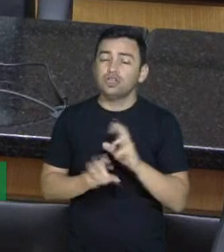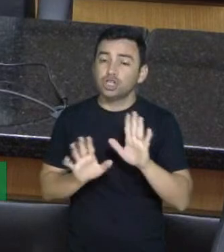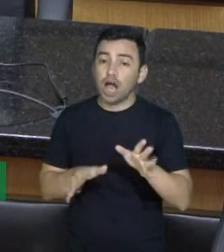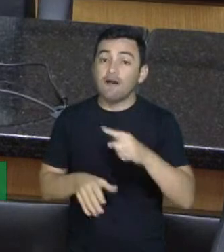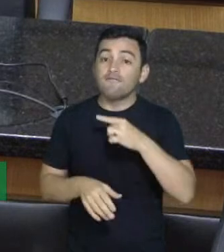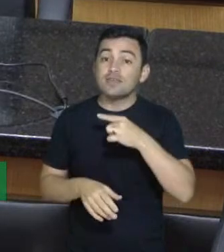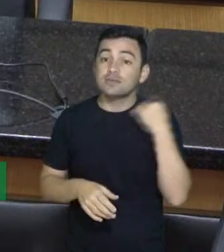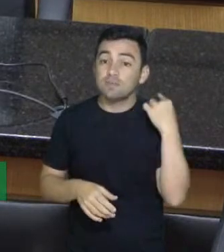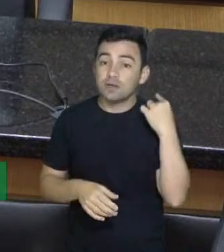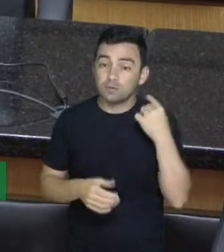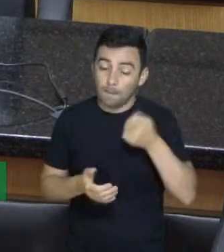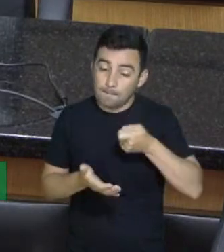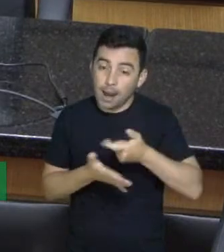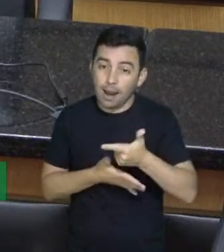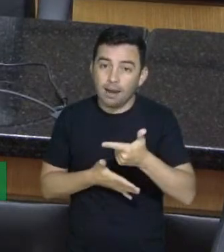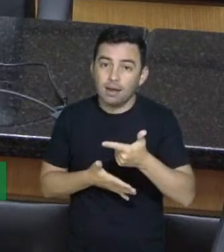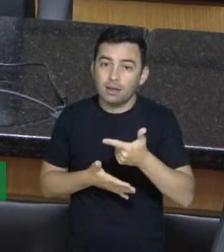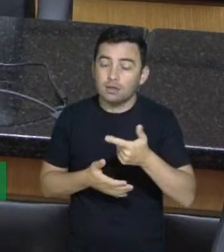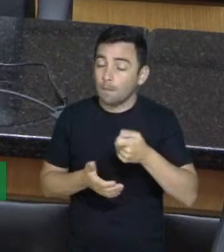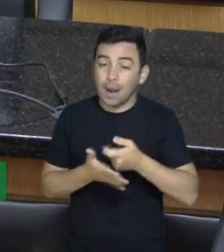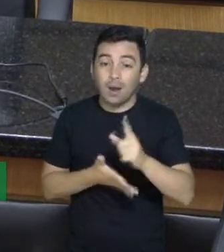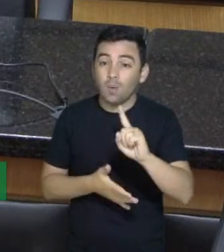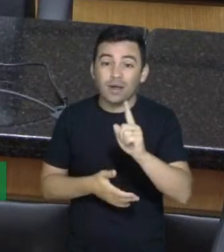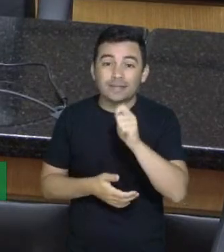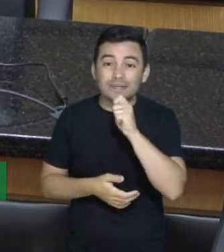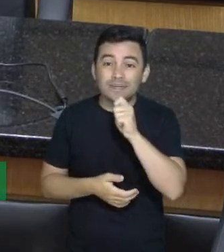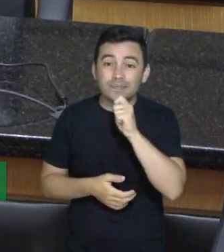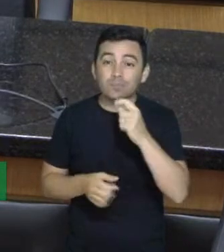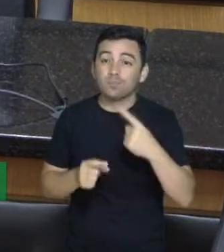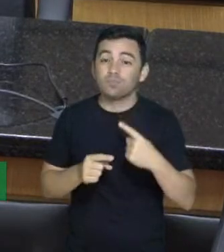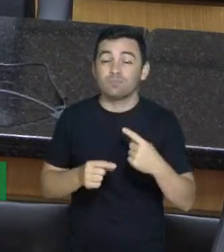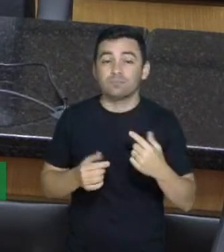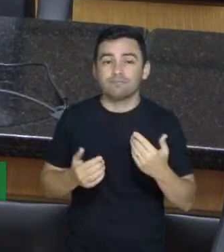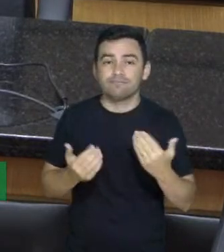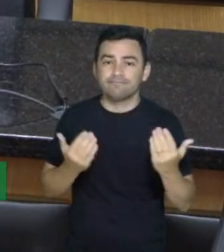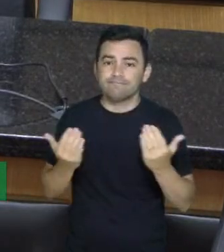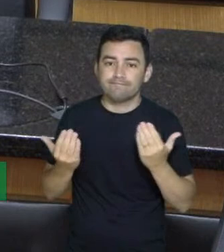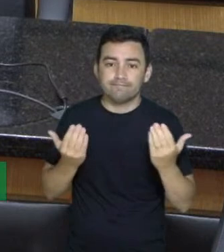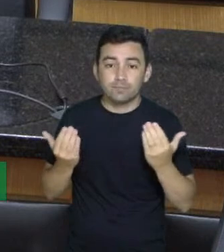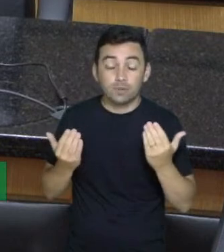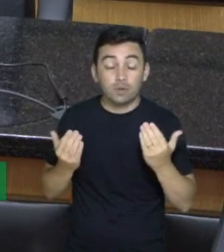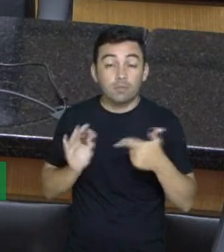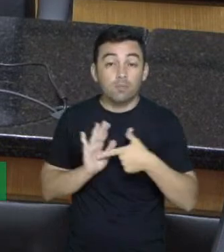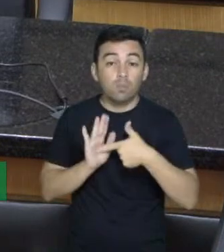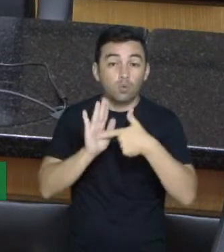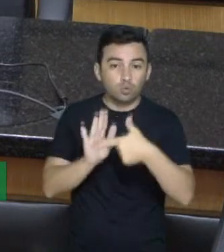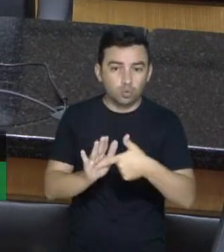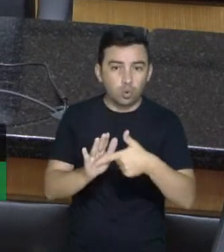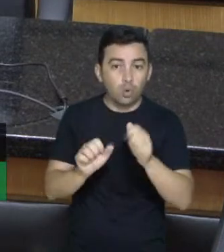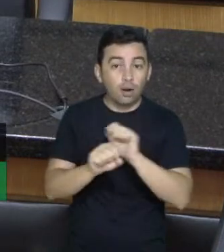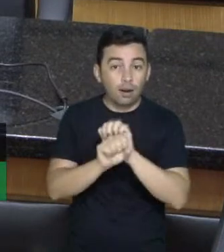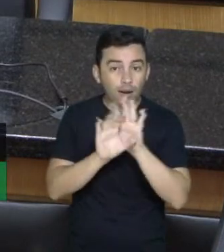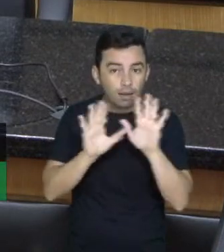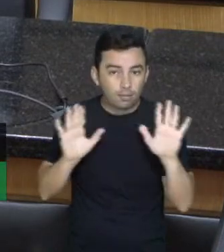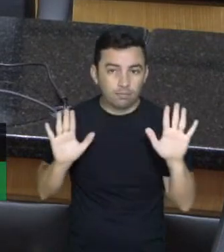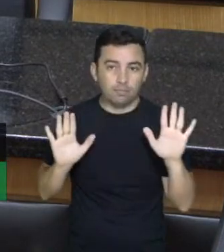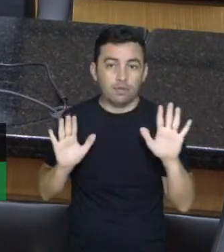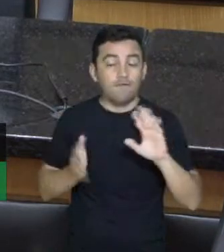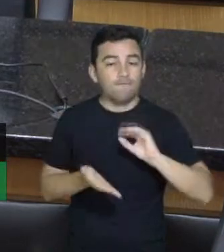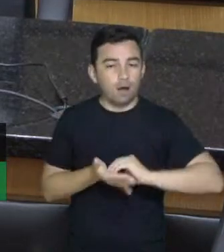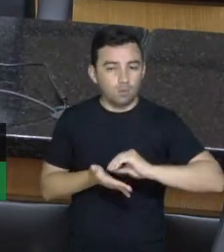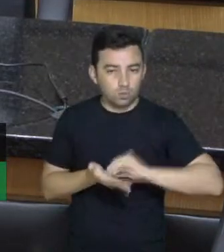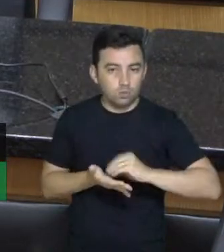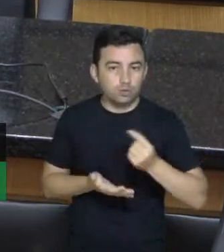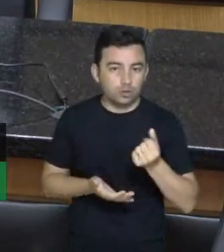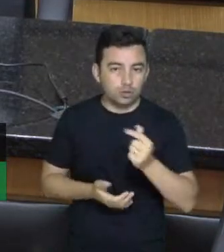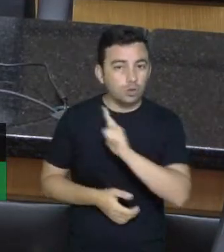prestação no ano passado, e não foi pago. Em determinado momento, ficou muito evidenciado, ficou muito claro, que faltou recurso